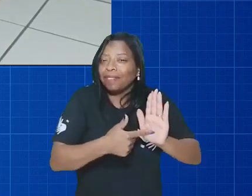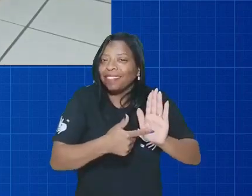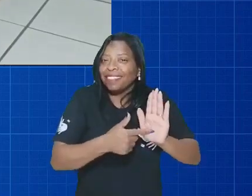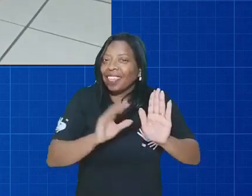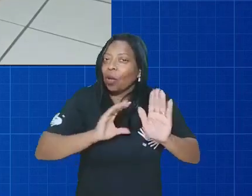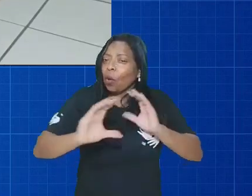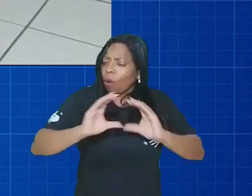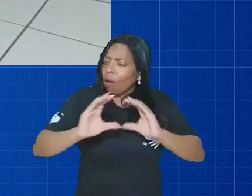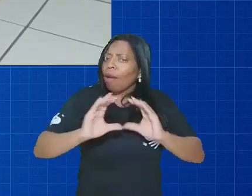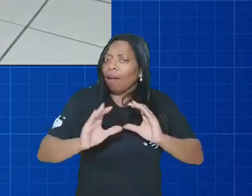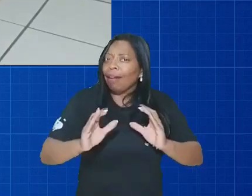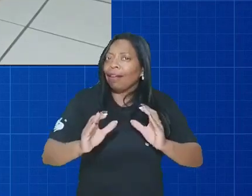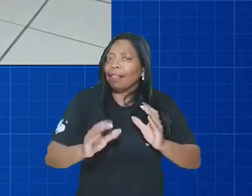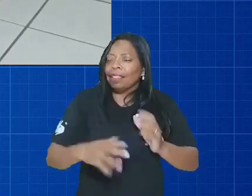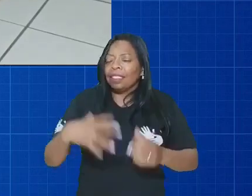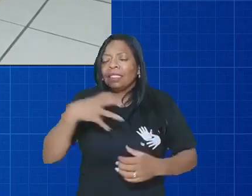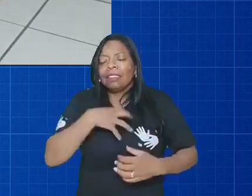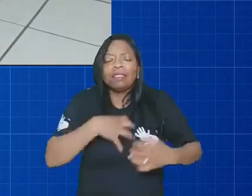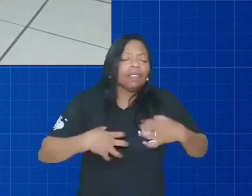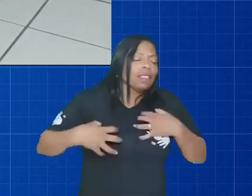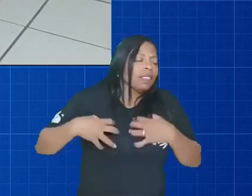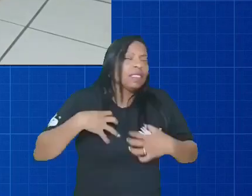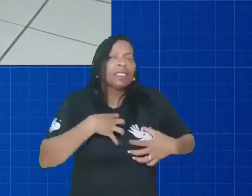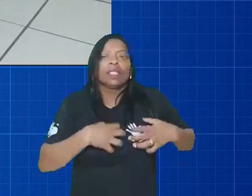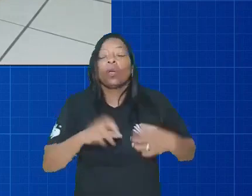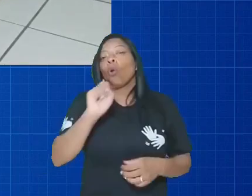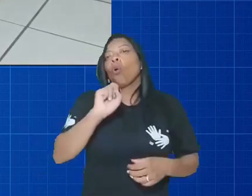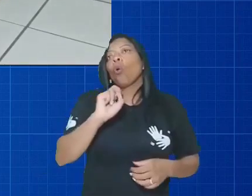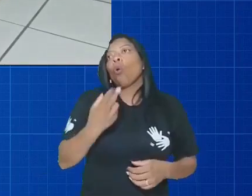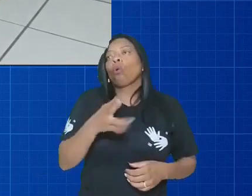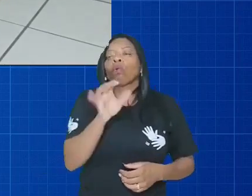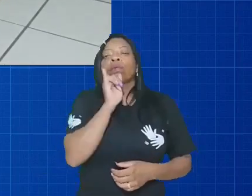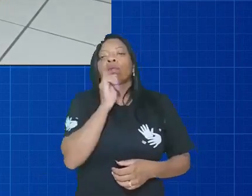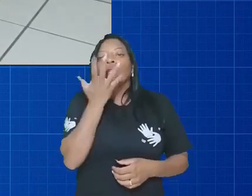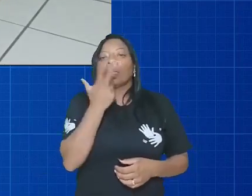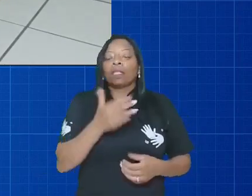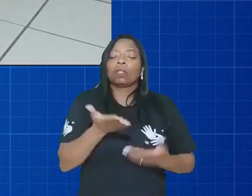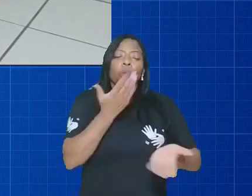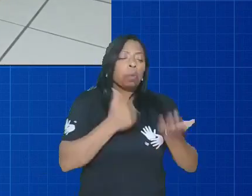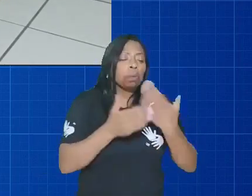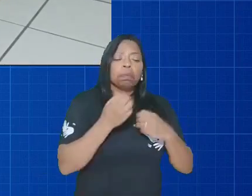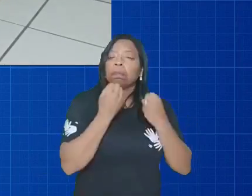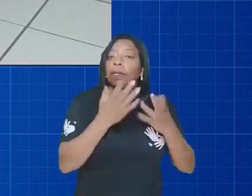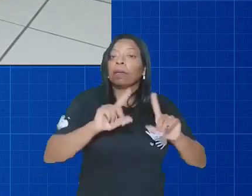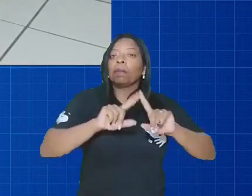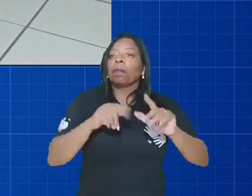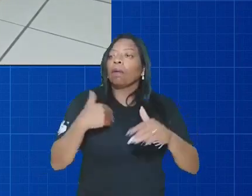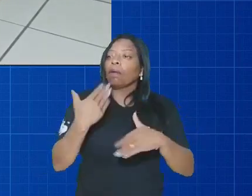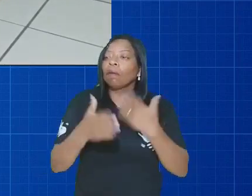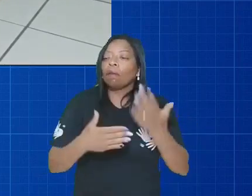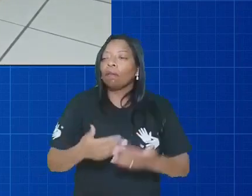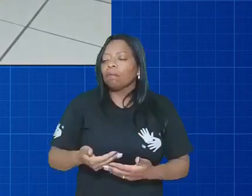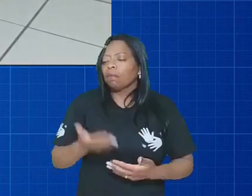desenho, né? A criança que do nada, assim, para de comer, né? Não quer mais comer. Como assim, né? Perdeu o desejo